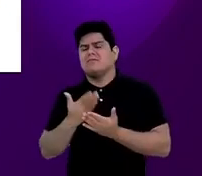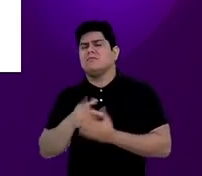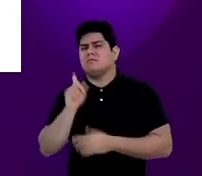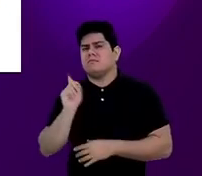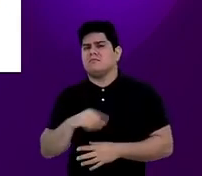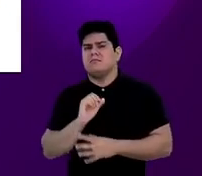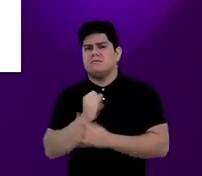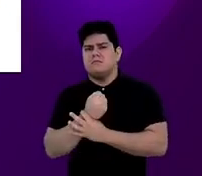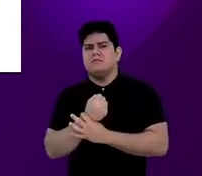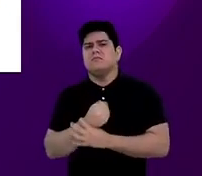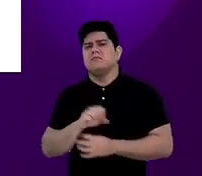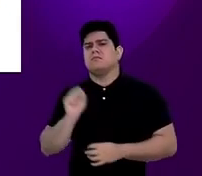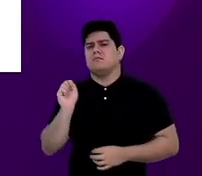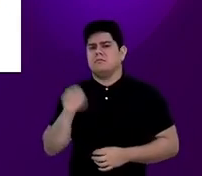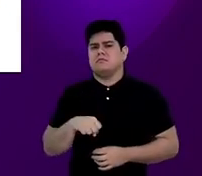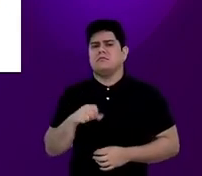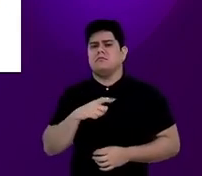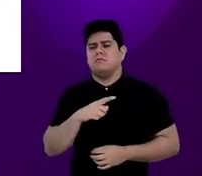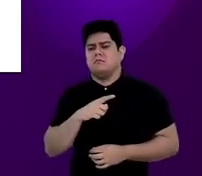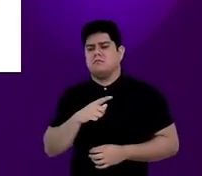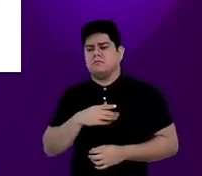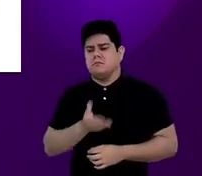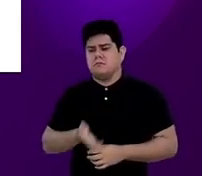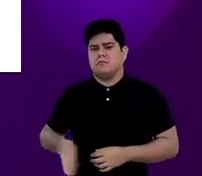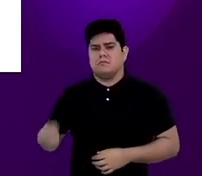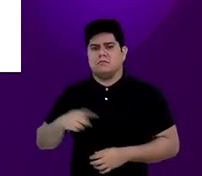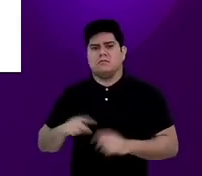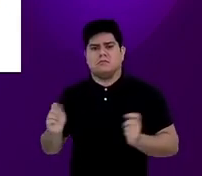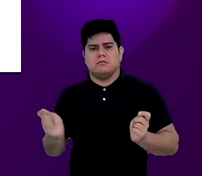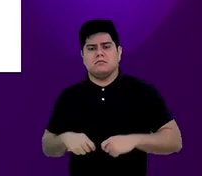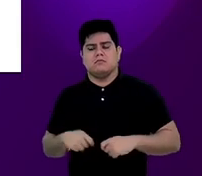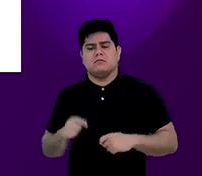em centros bastante habilitados e